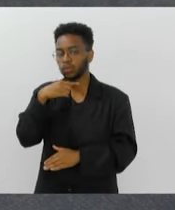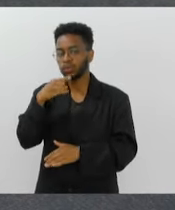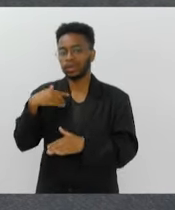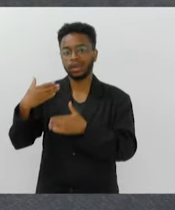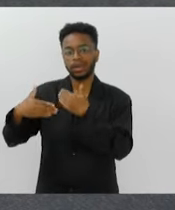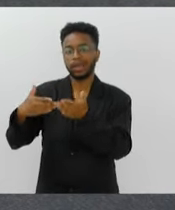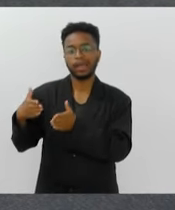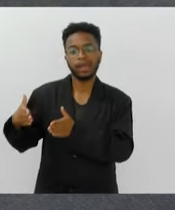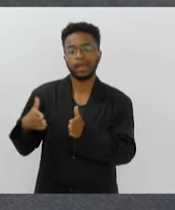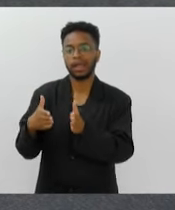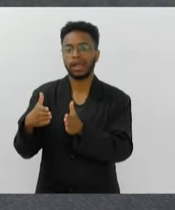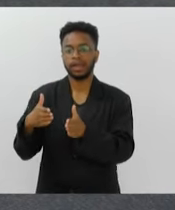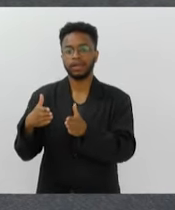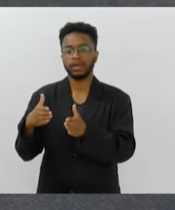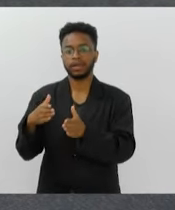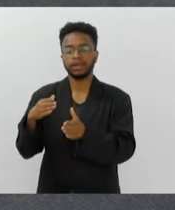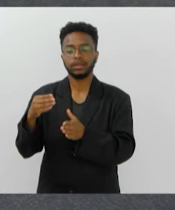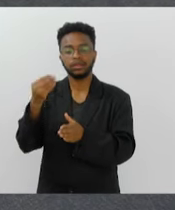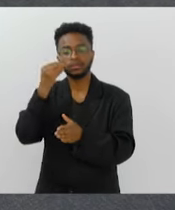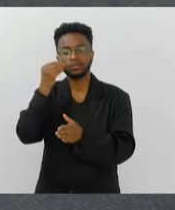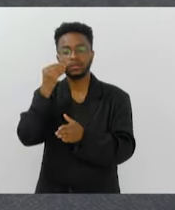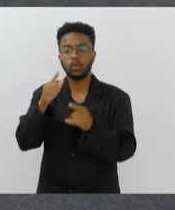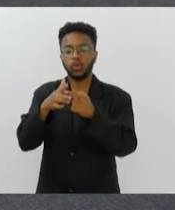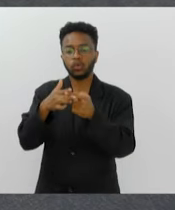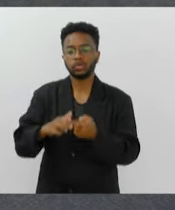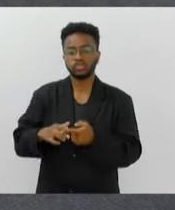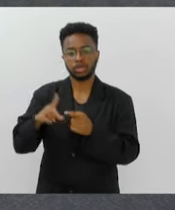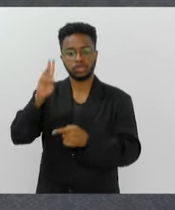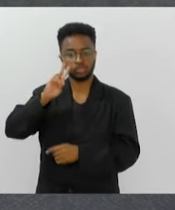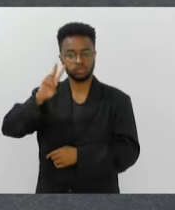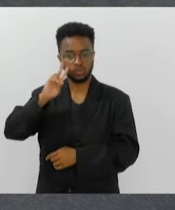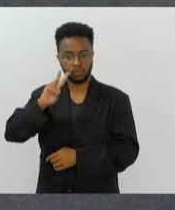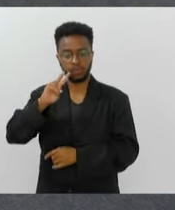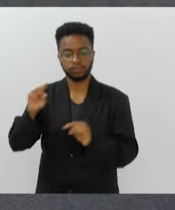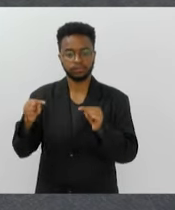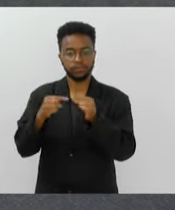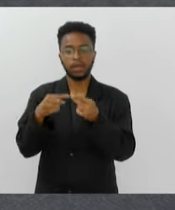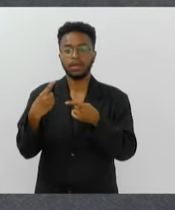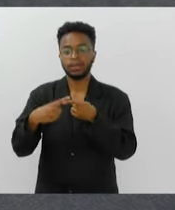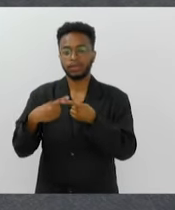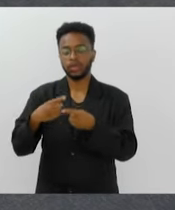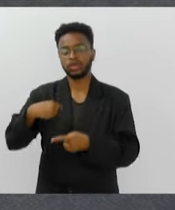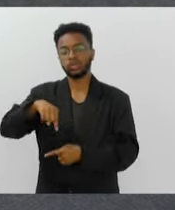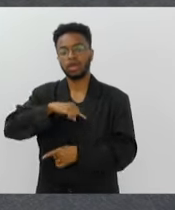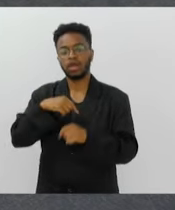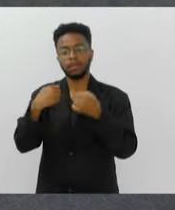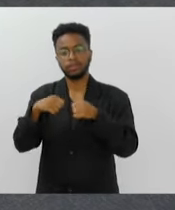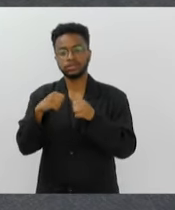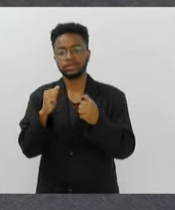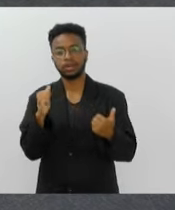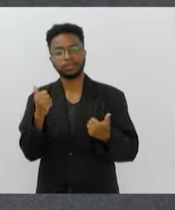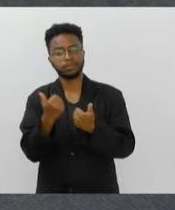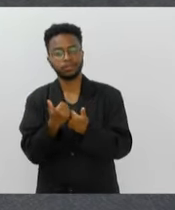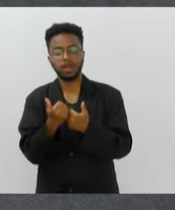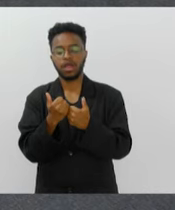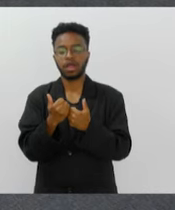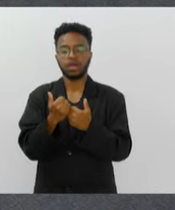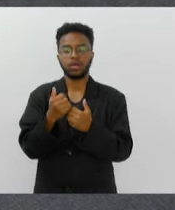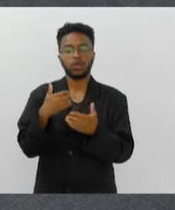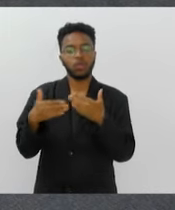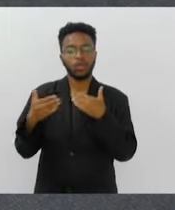Reparações históricas necessárias para que nós fortale toda e qualquer